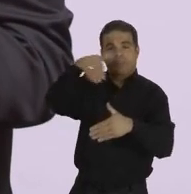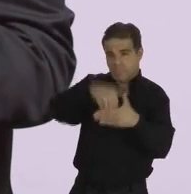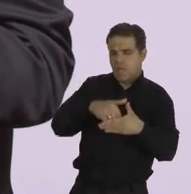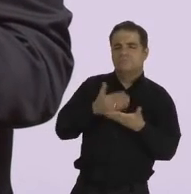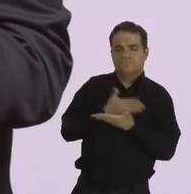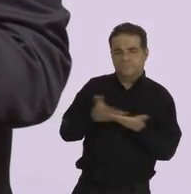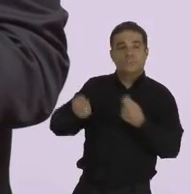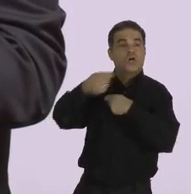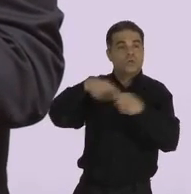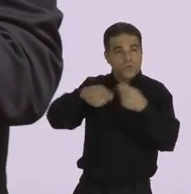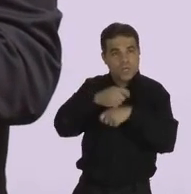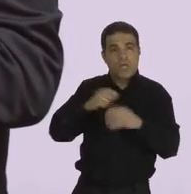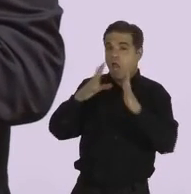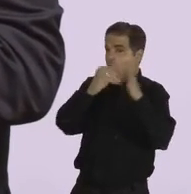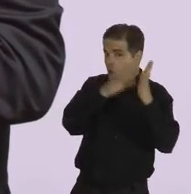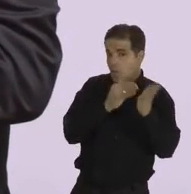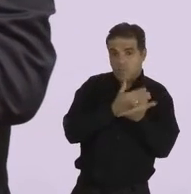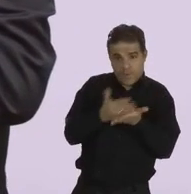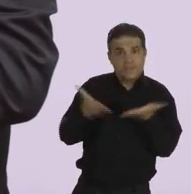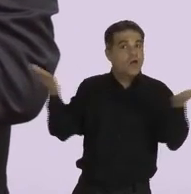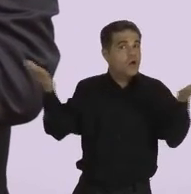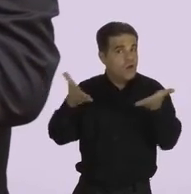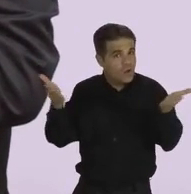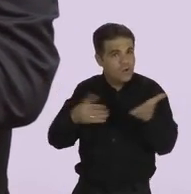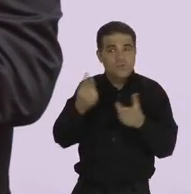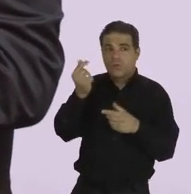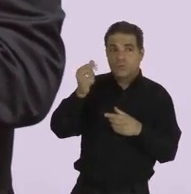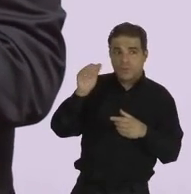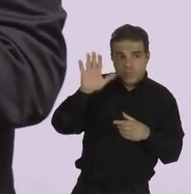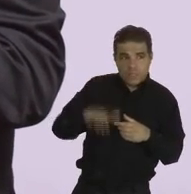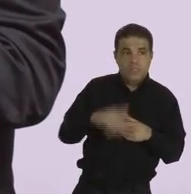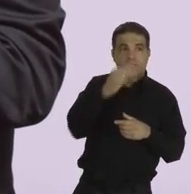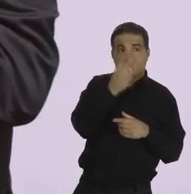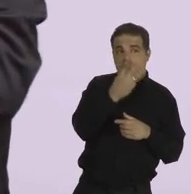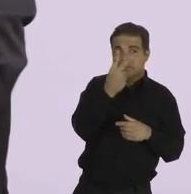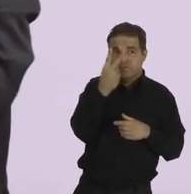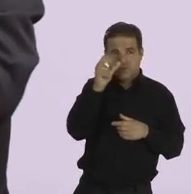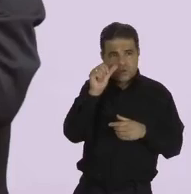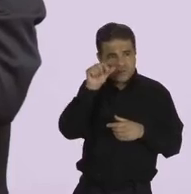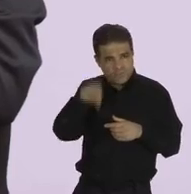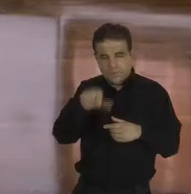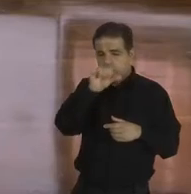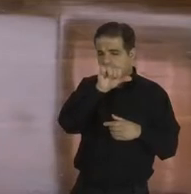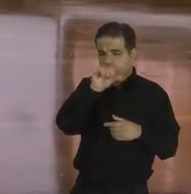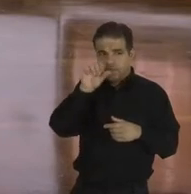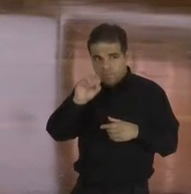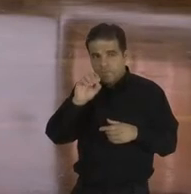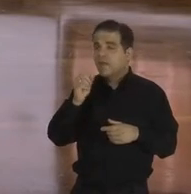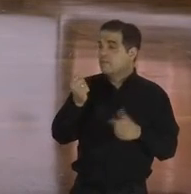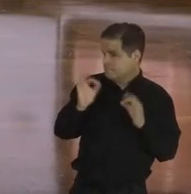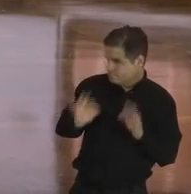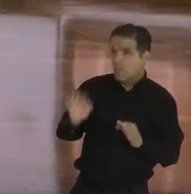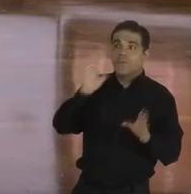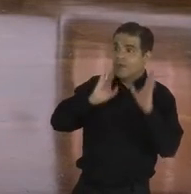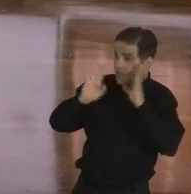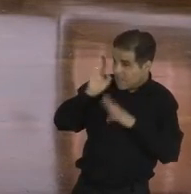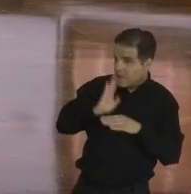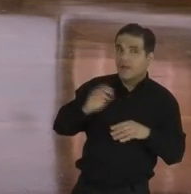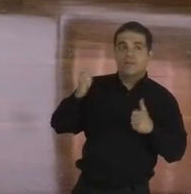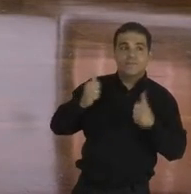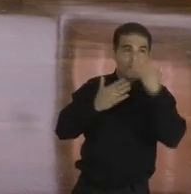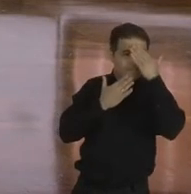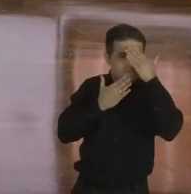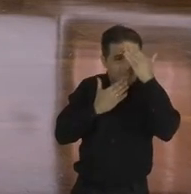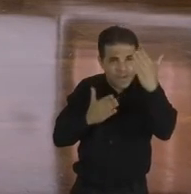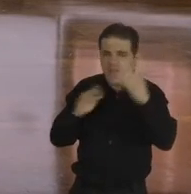do segmento a comercialização dos modelos inicia hoje com preço público de 329 1990 da cana Cristiano